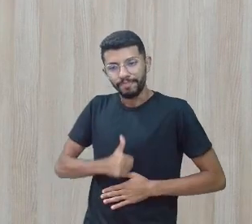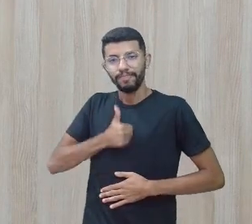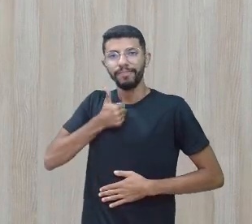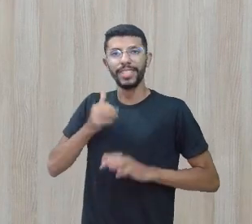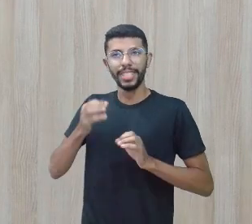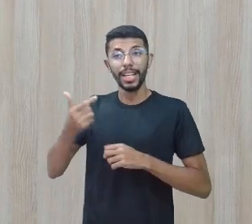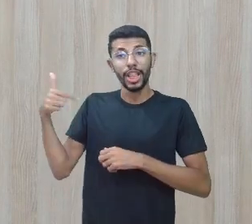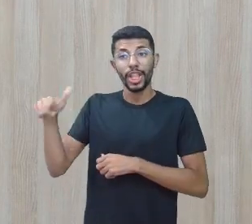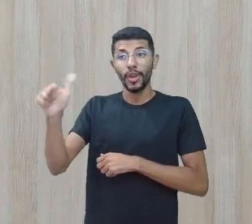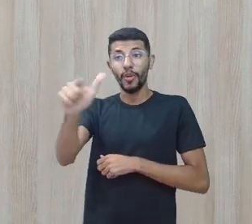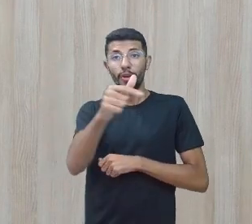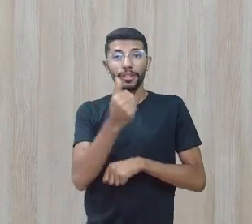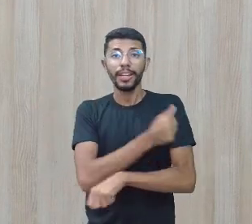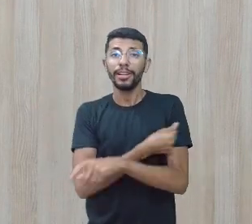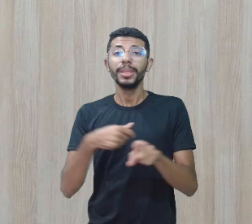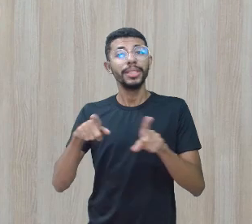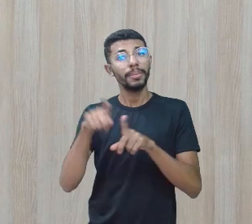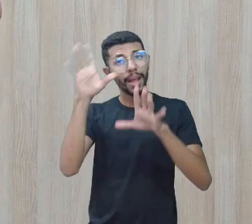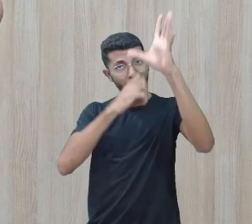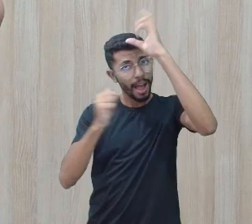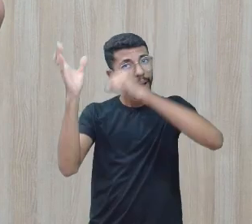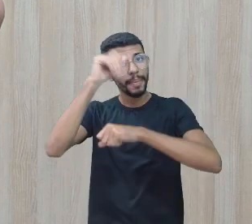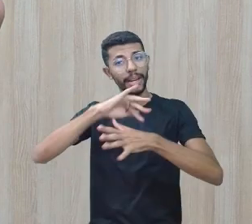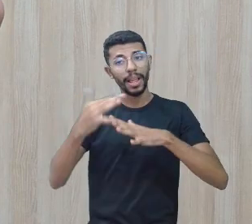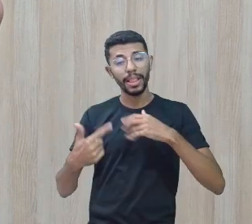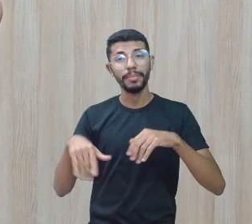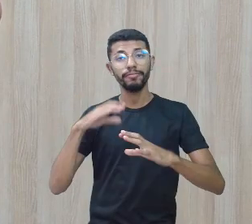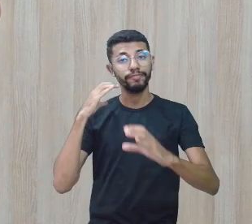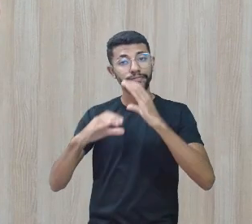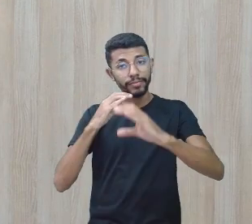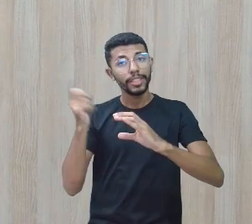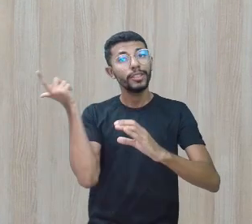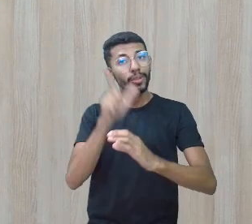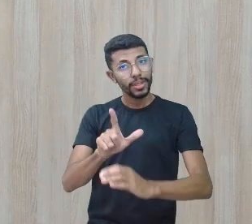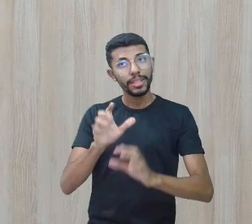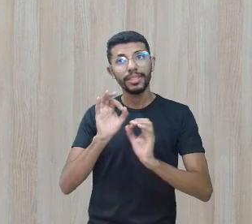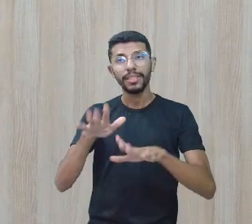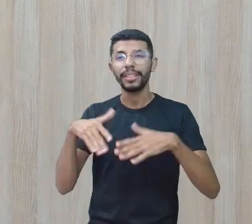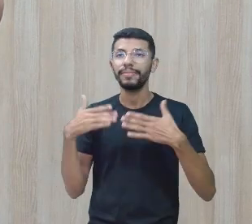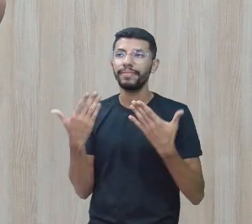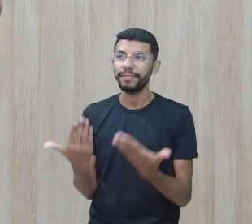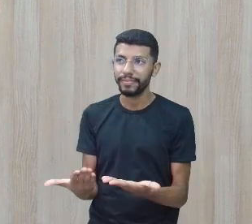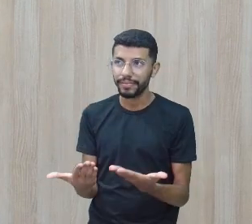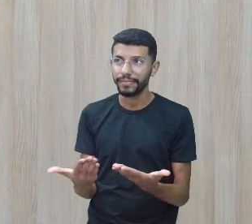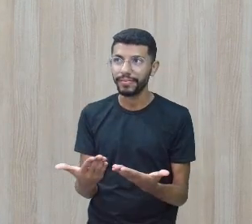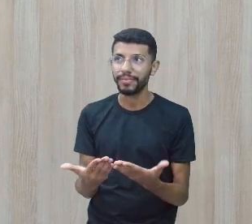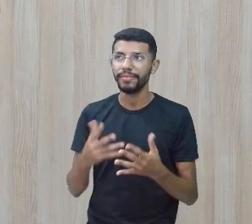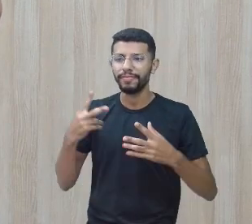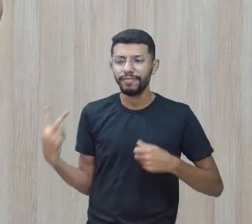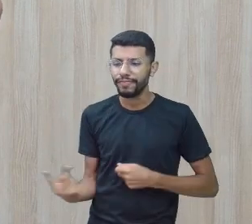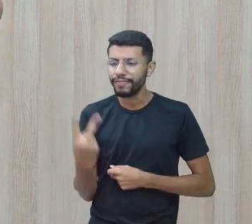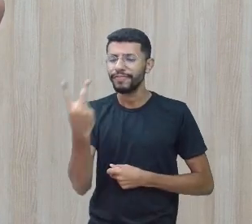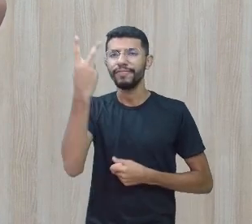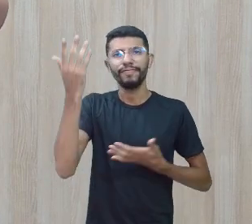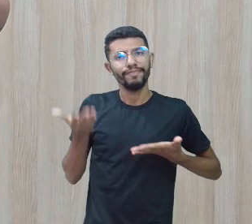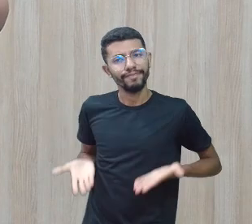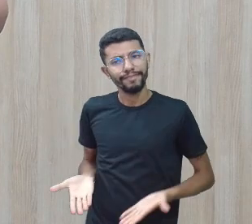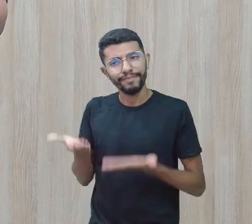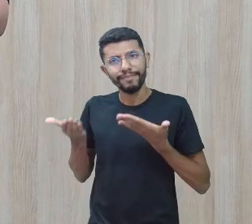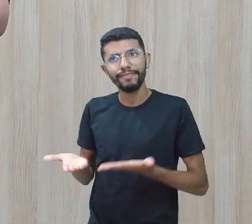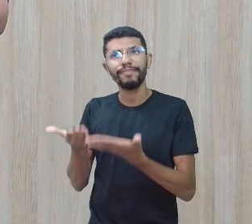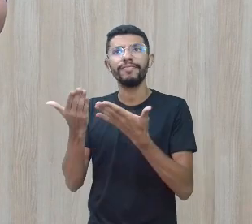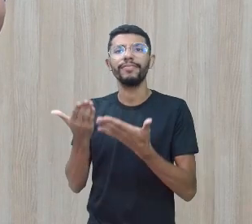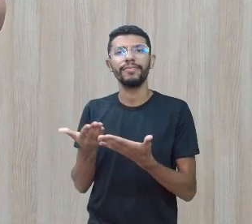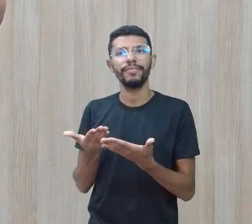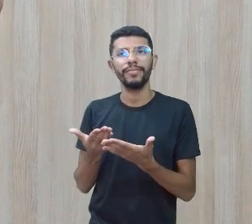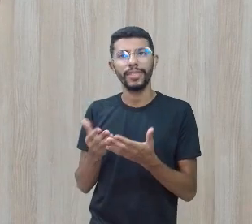vão aprender Libras também e aí se comunicar com esse estudante. Então, valorize, sugira